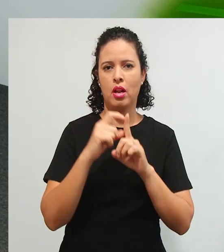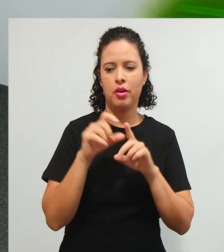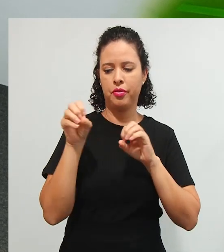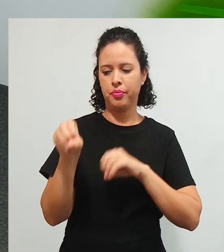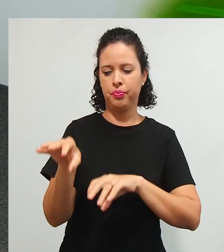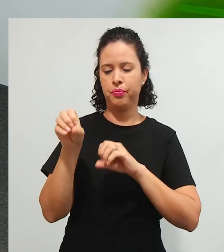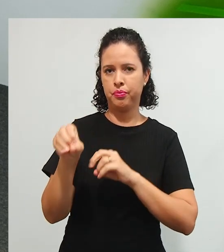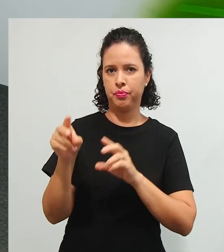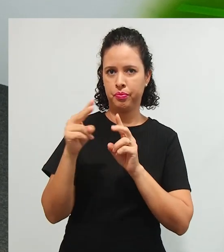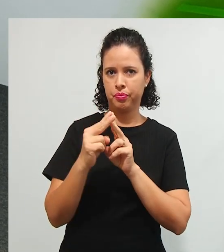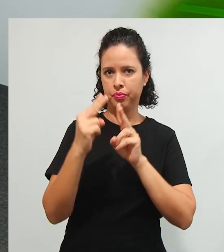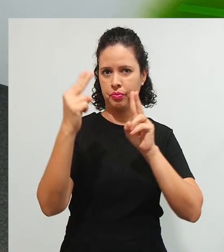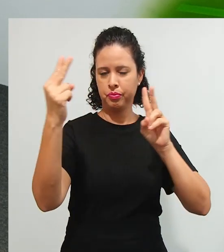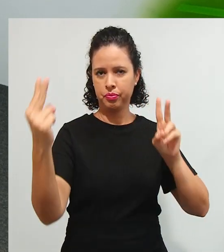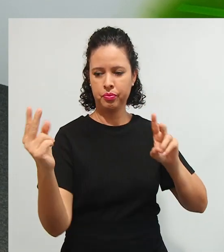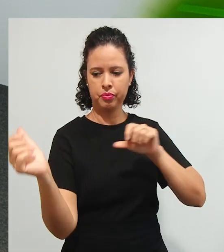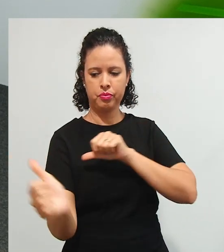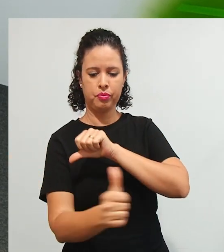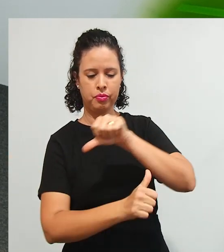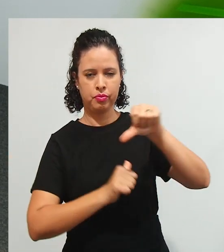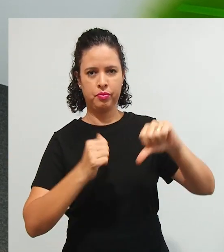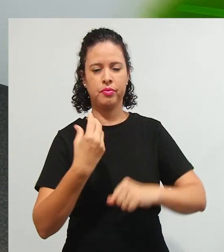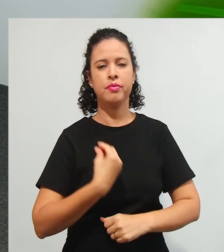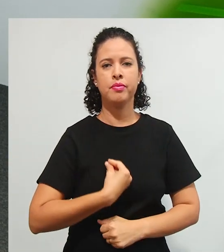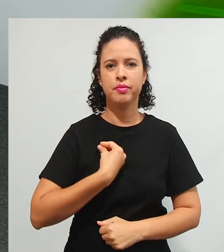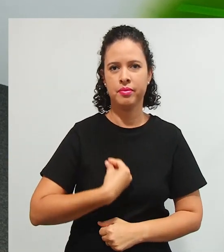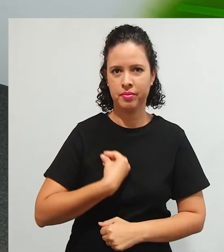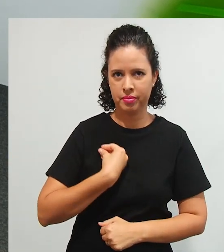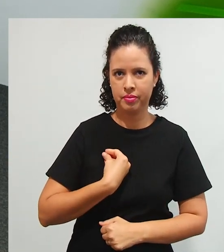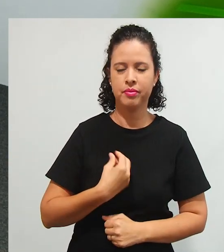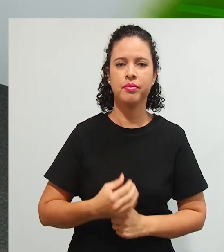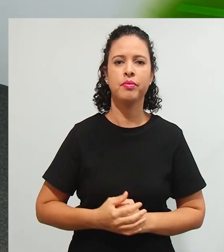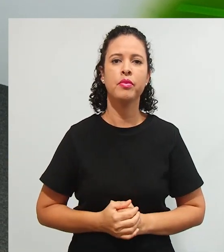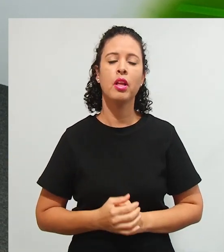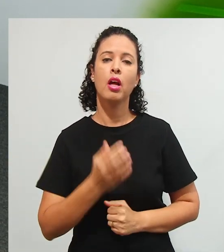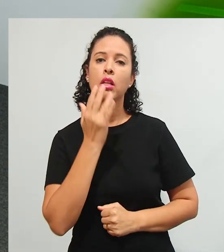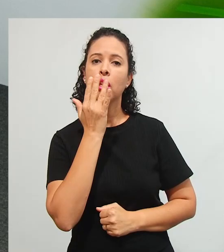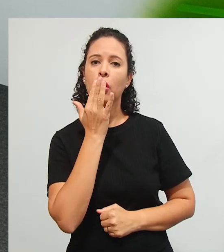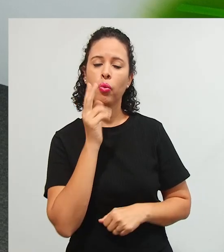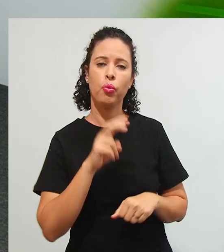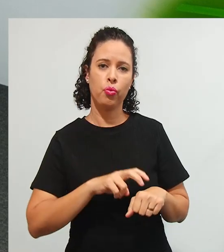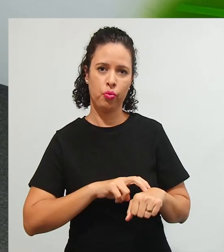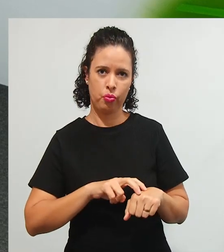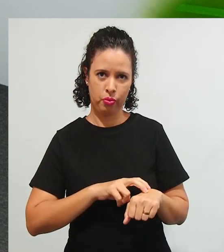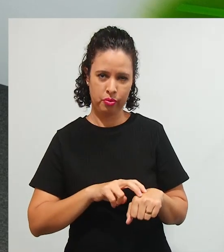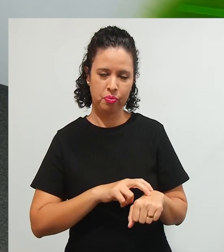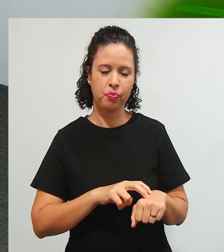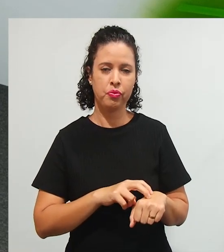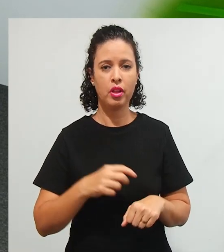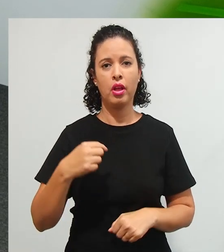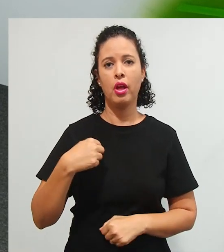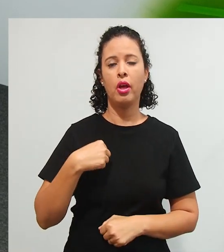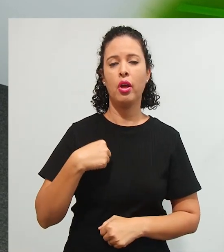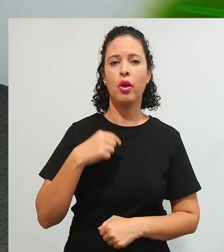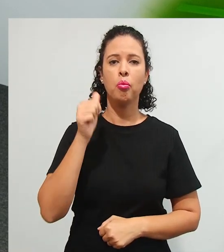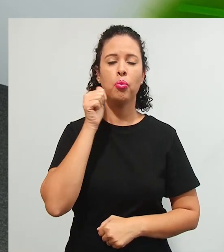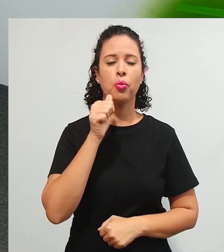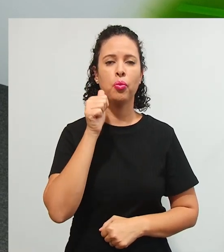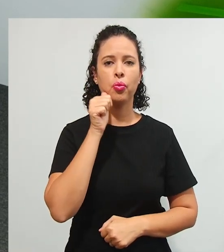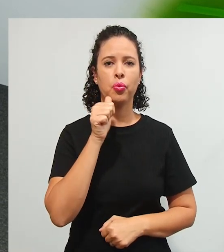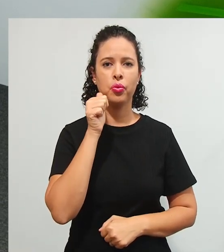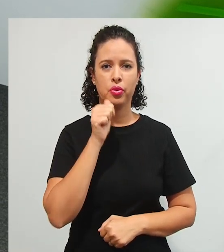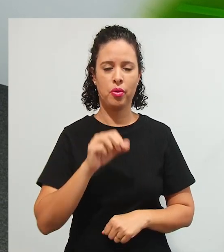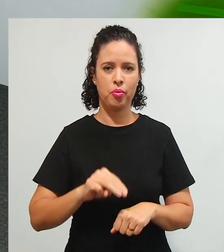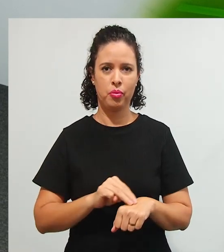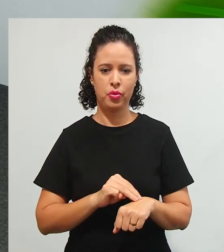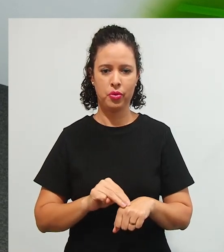seguintes palavras: EAD Mudando Realidades, na cor verde. Eu sou uma